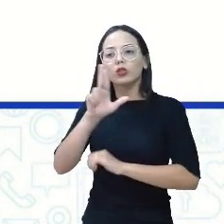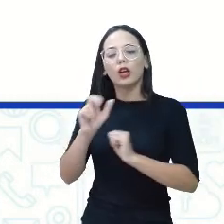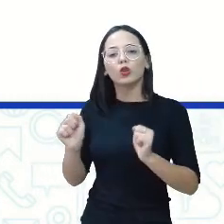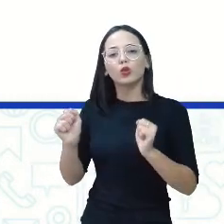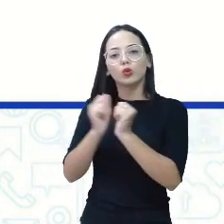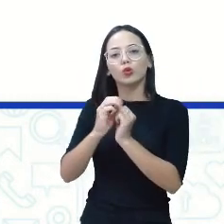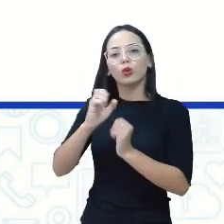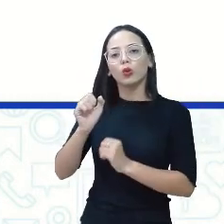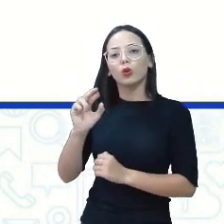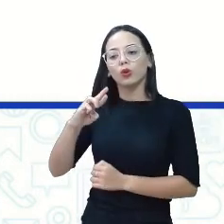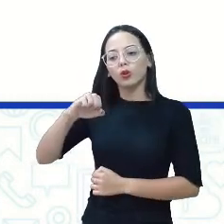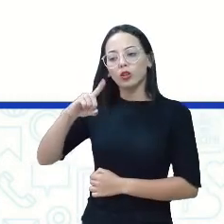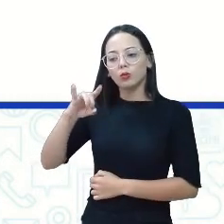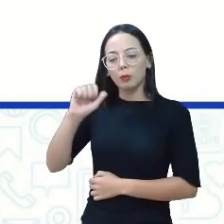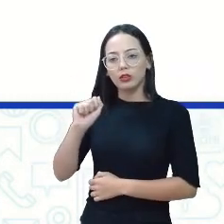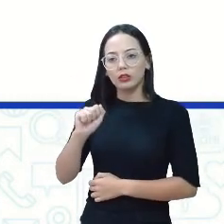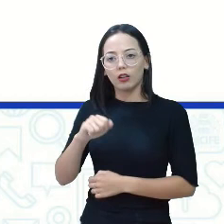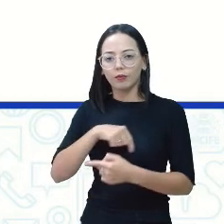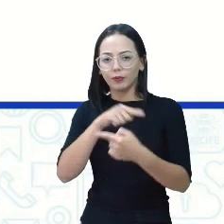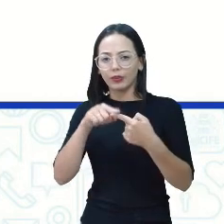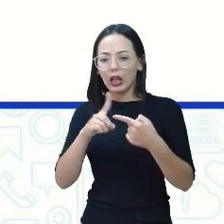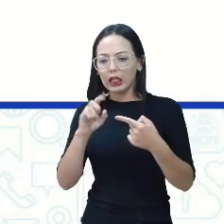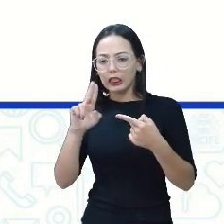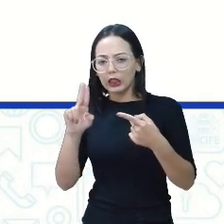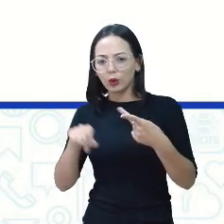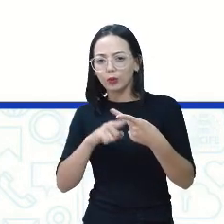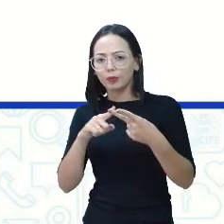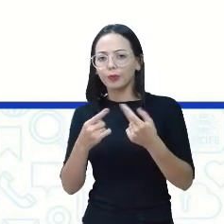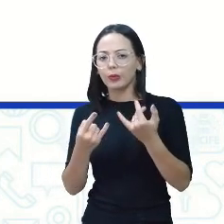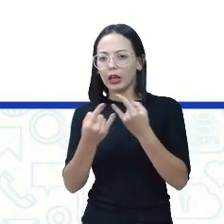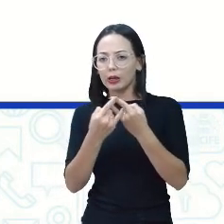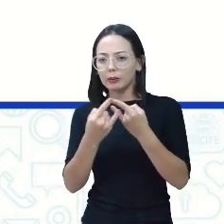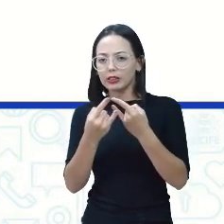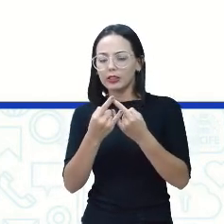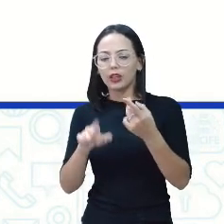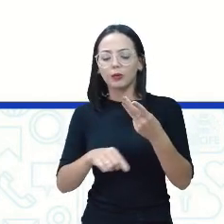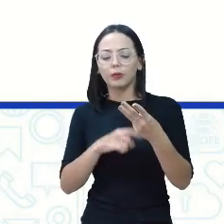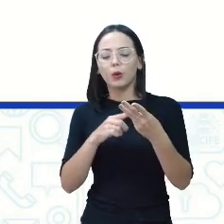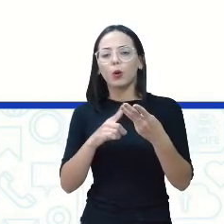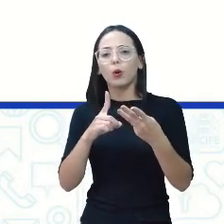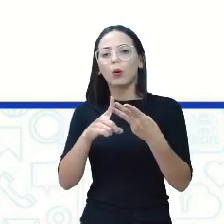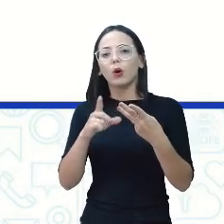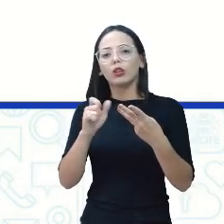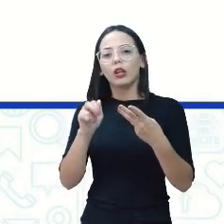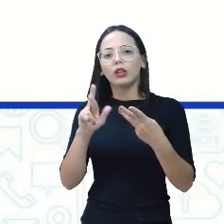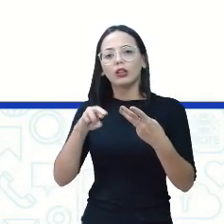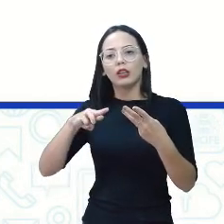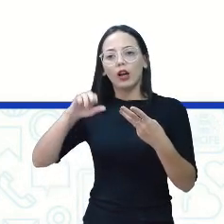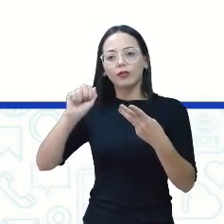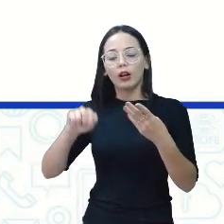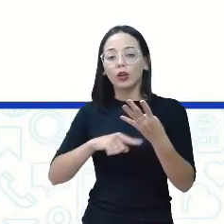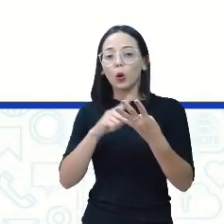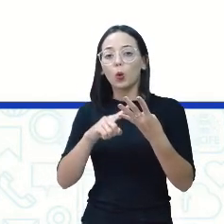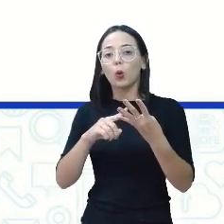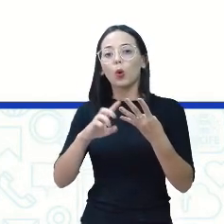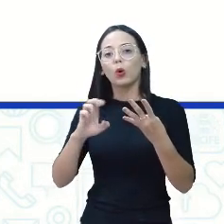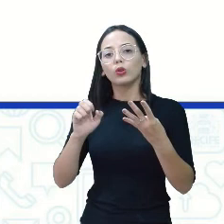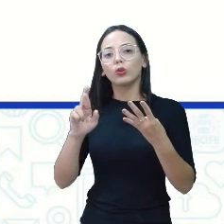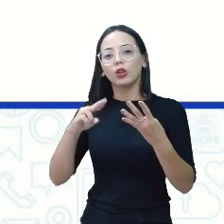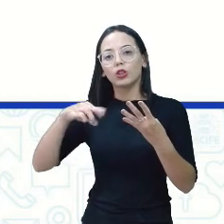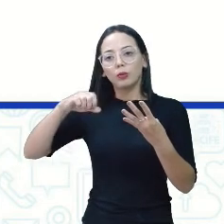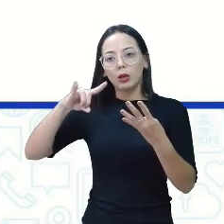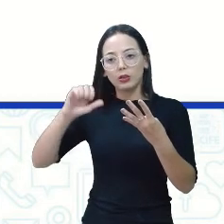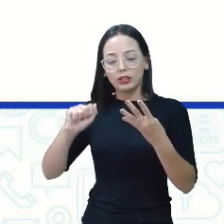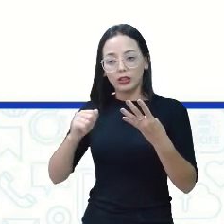com espermicida? Será que é o DIU? Será que é a camisinha? Será o diafragma ou o